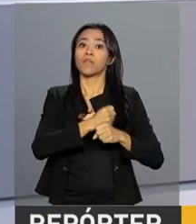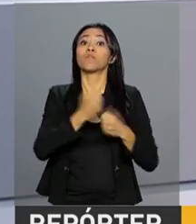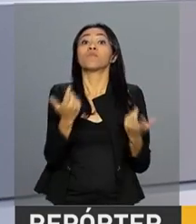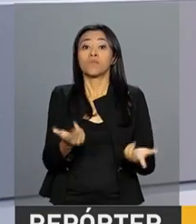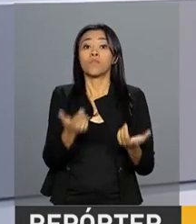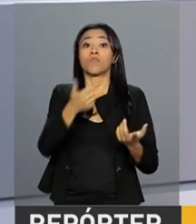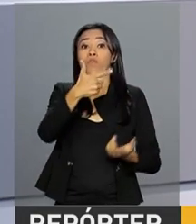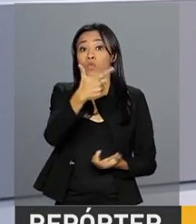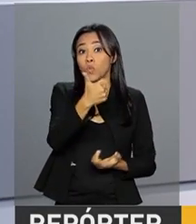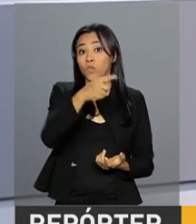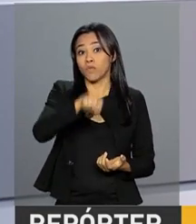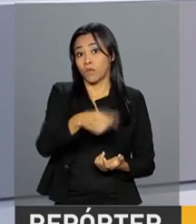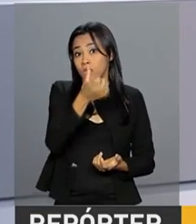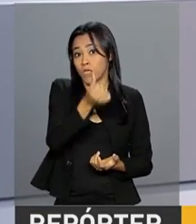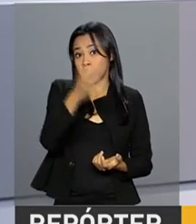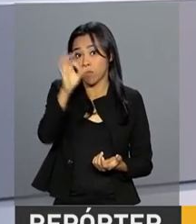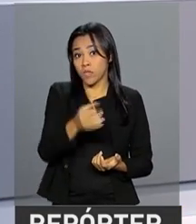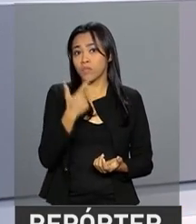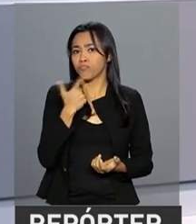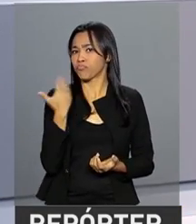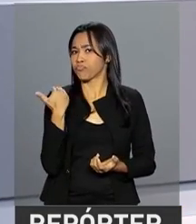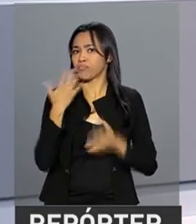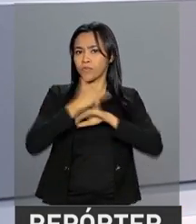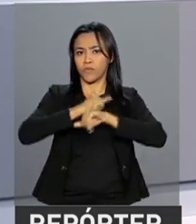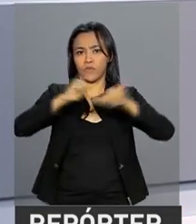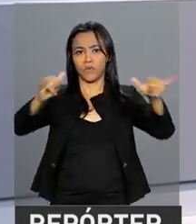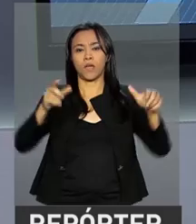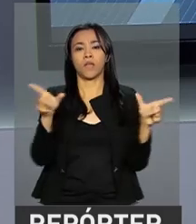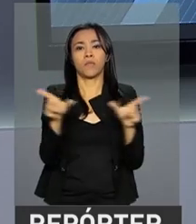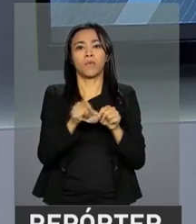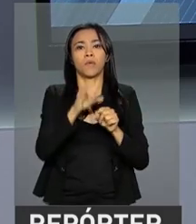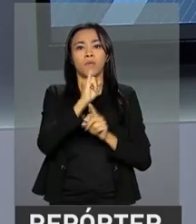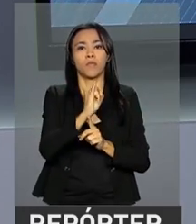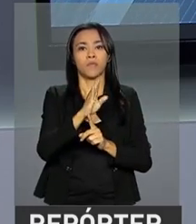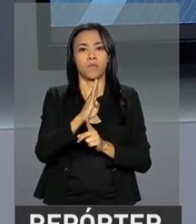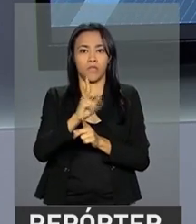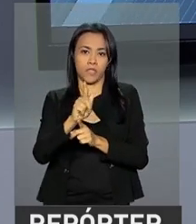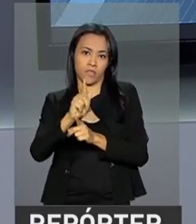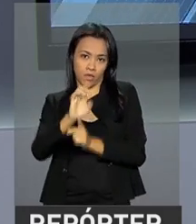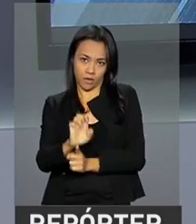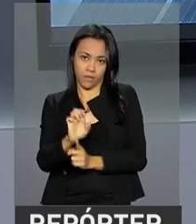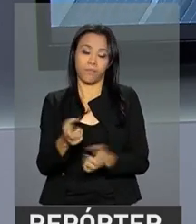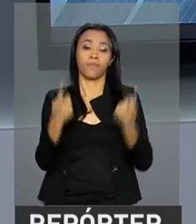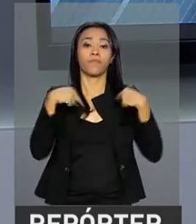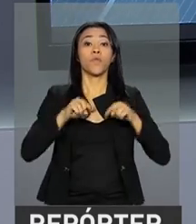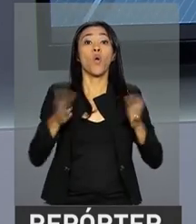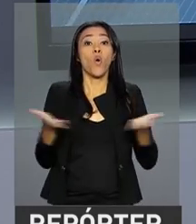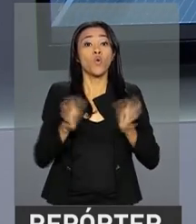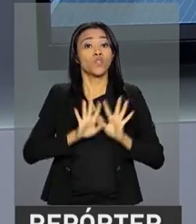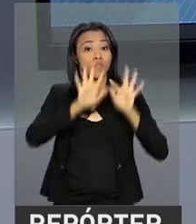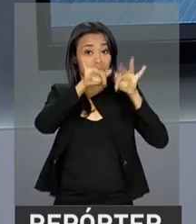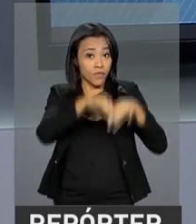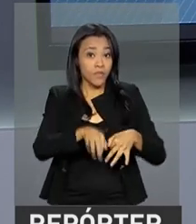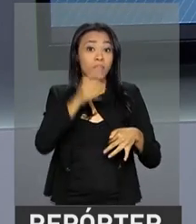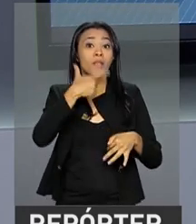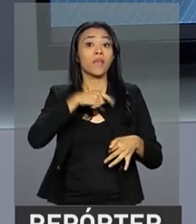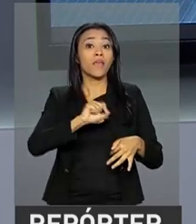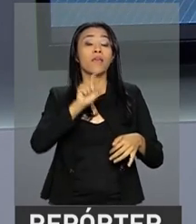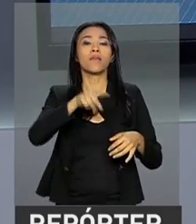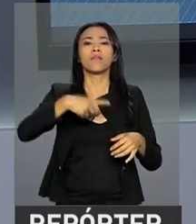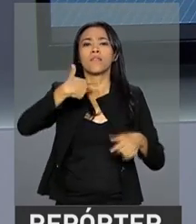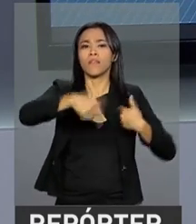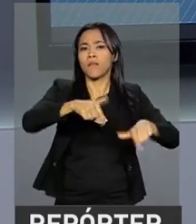cento os dados acabam de ser divulgados pelo ibge termina hoje o prazo para produtores rurais aderirem